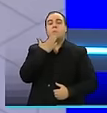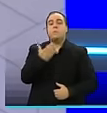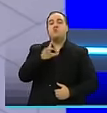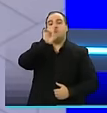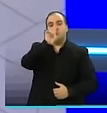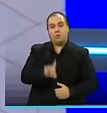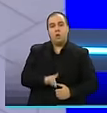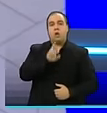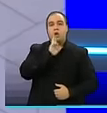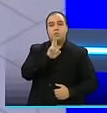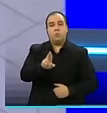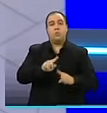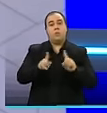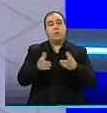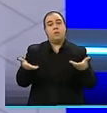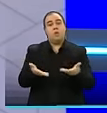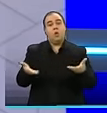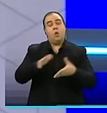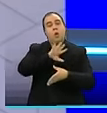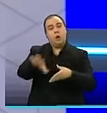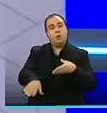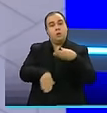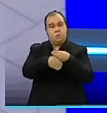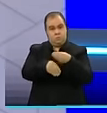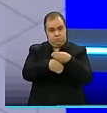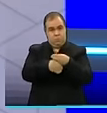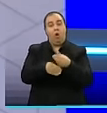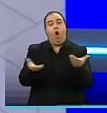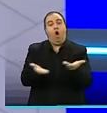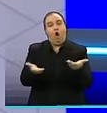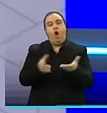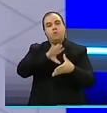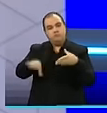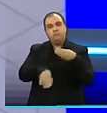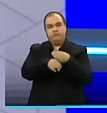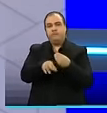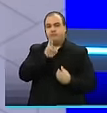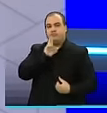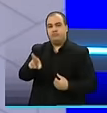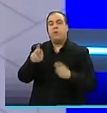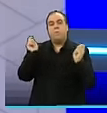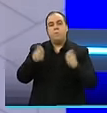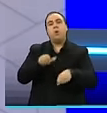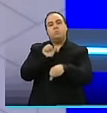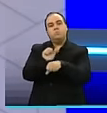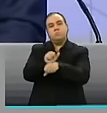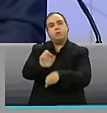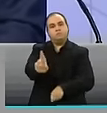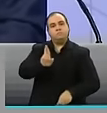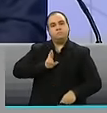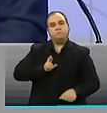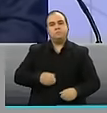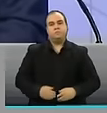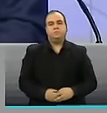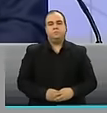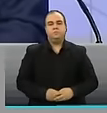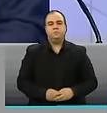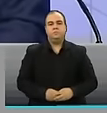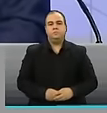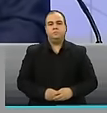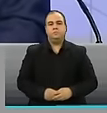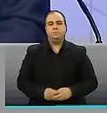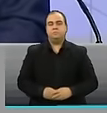de resposta, mas agora tem a réplica, então peço que o senhor vá com a réplica, nós vamos aguardar a resposta também. Muito